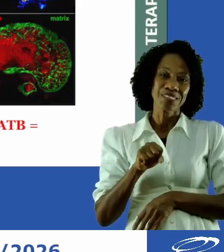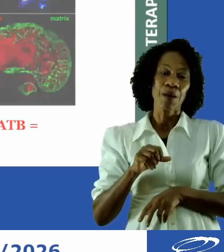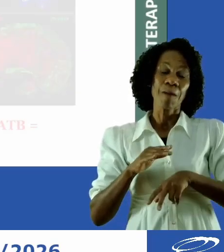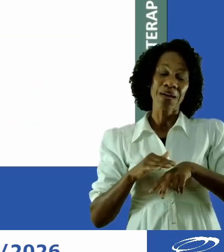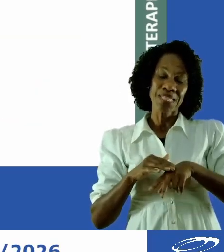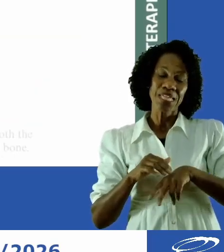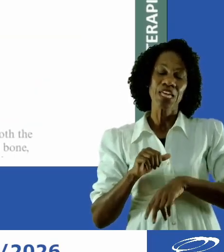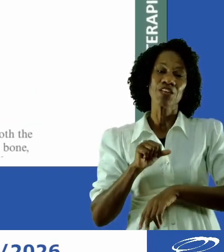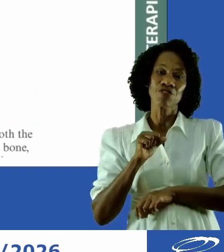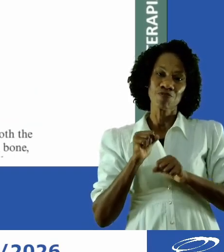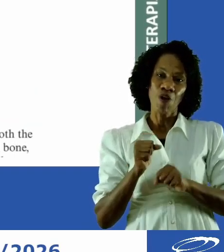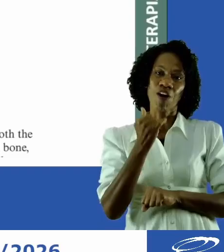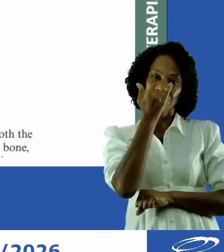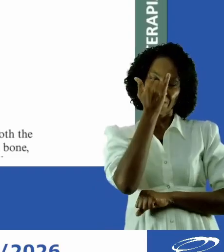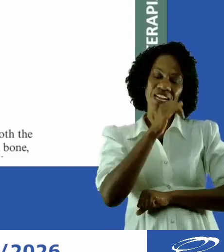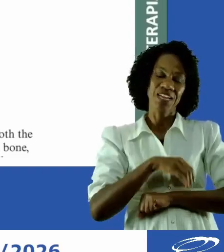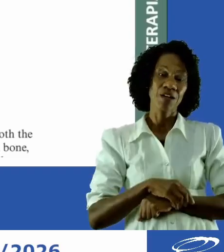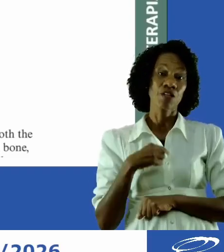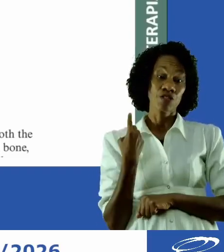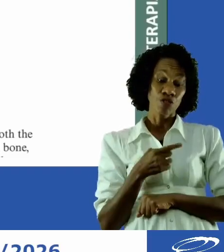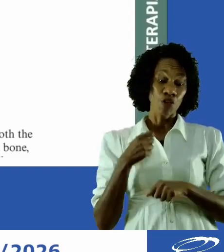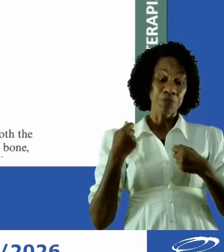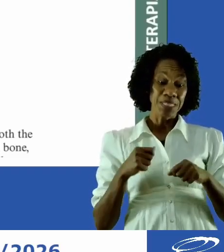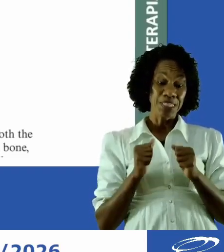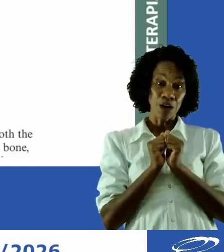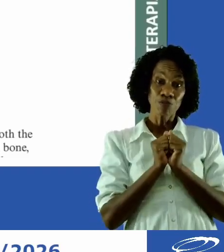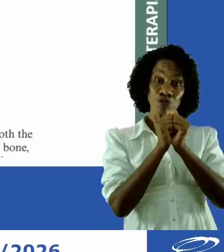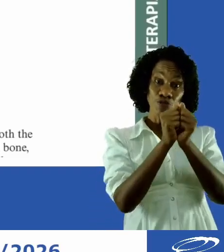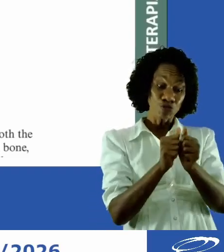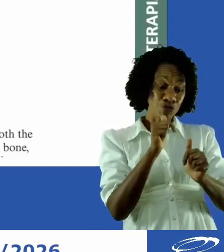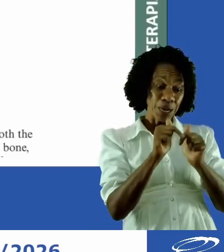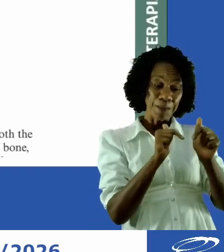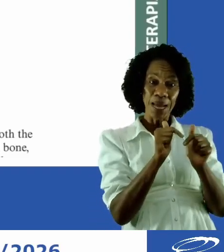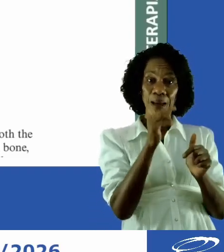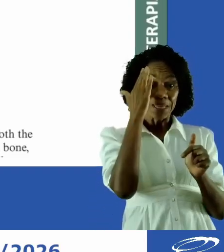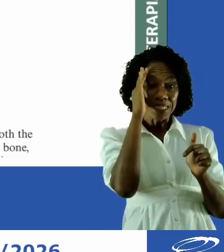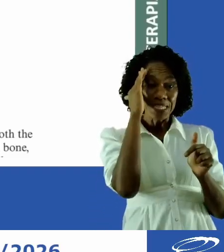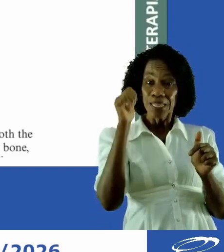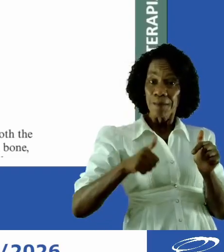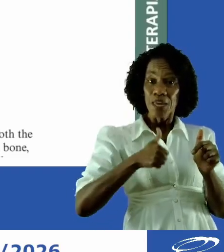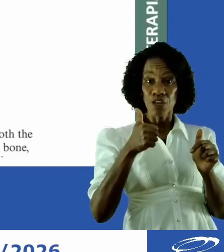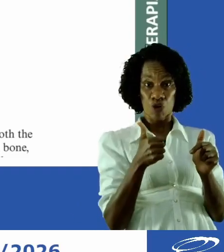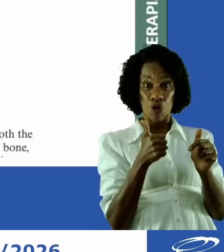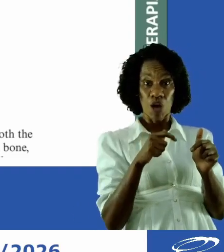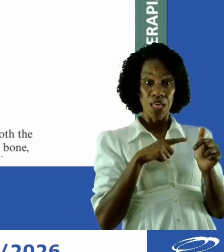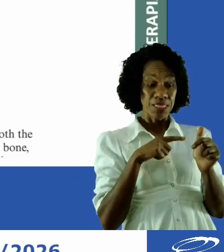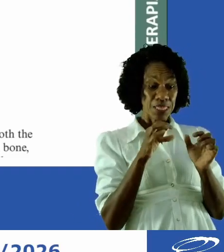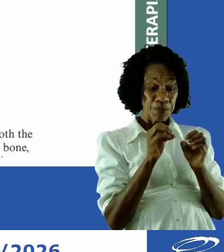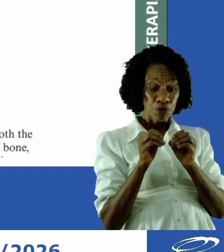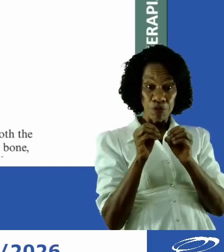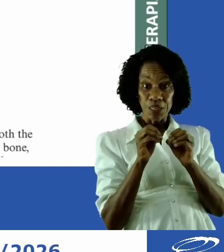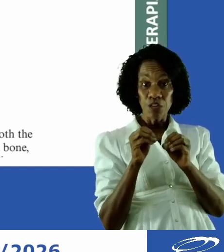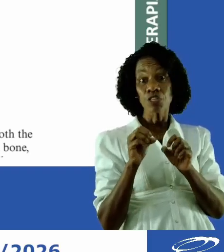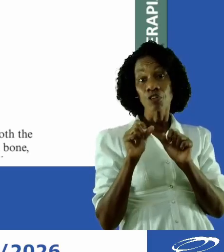Significa dizer que todos nós temos que trabalhar em conjunto para compreender isso melhor. Alguns antimicrobianos, por exemplo, têm uma enorme